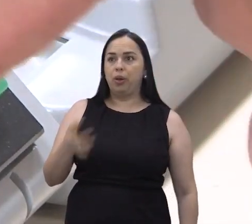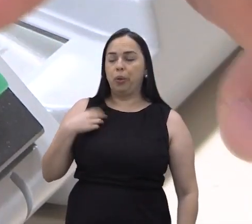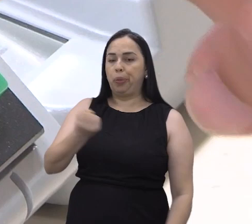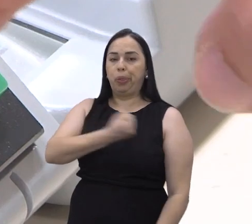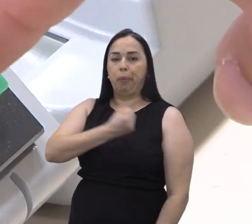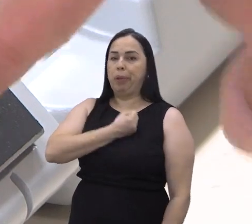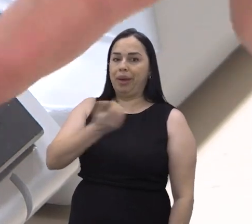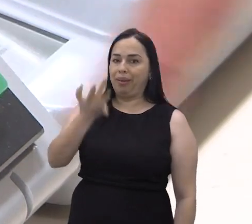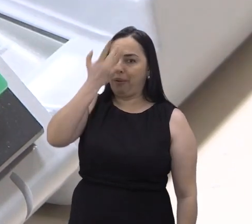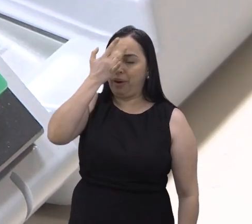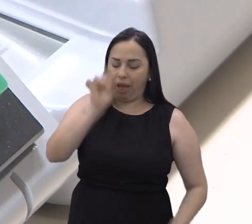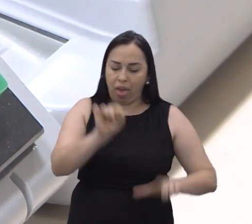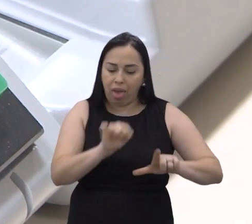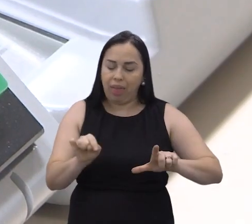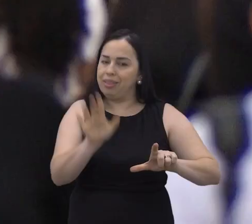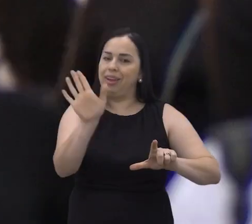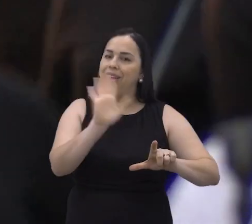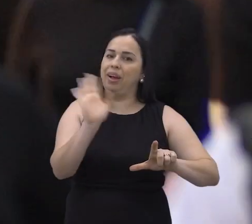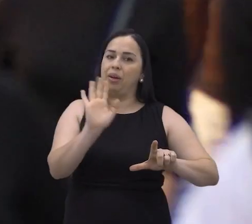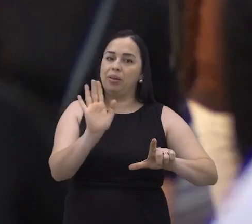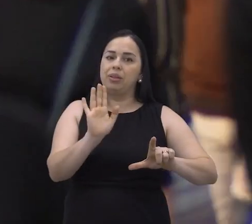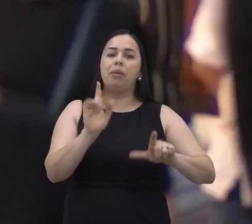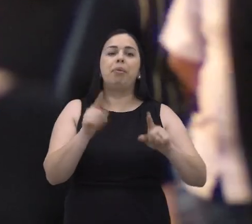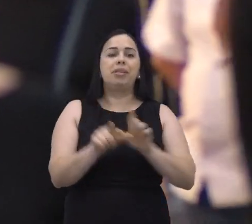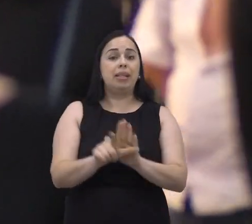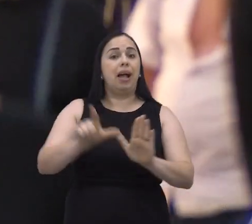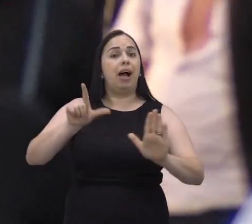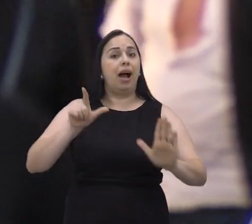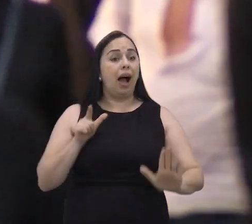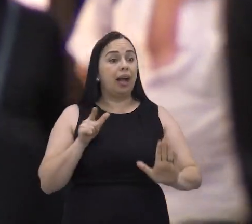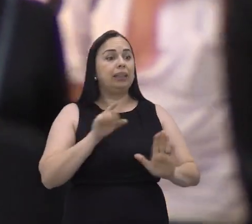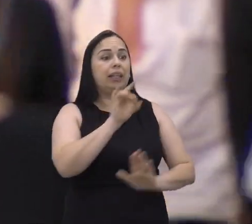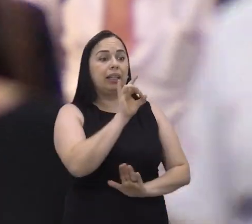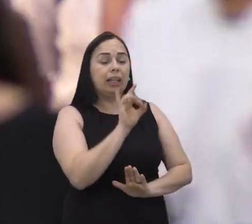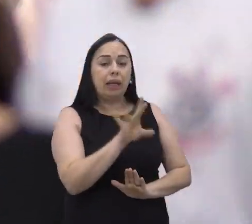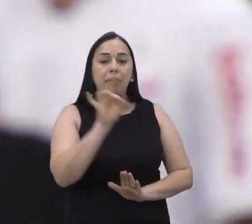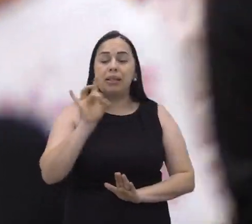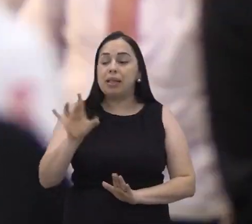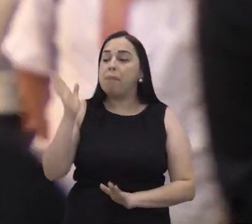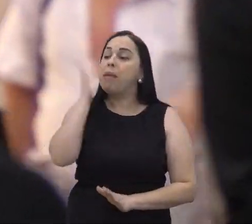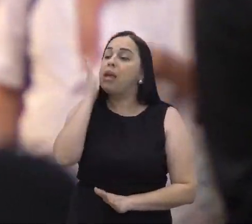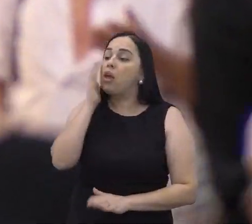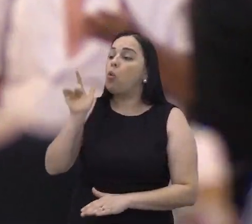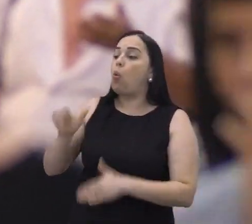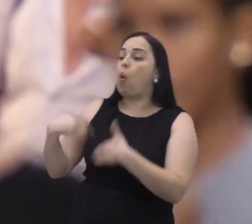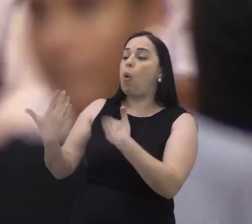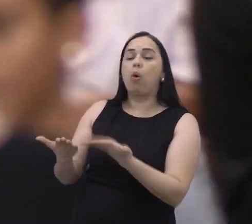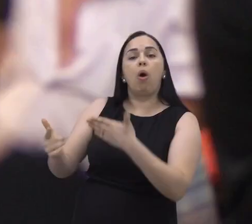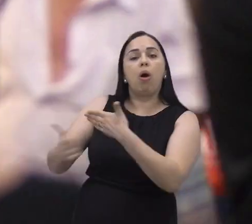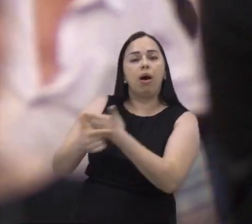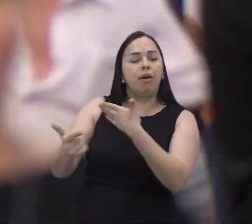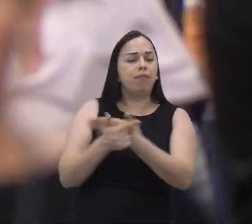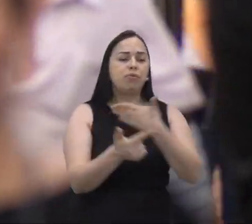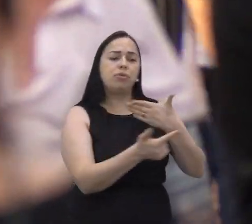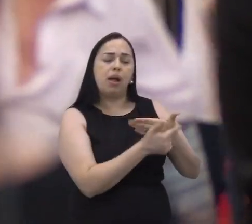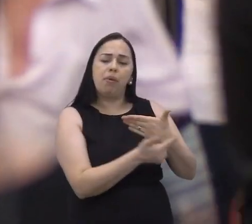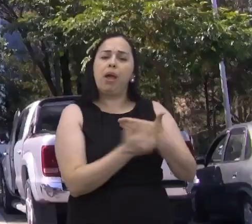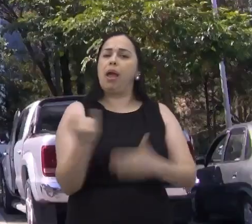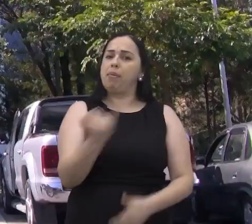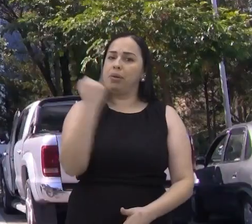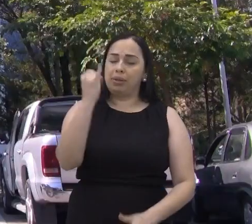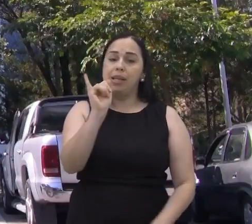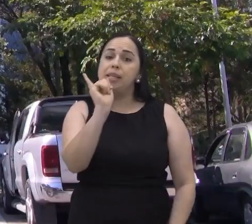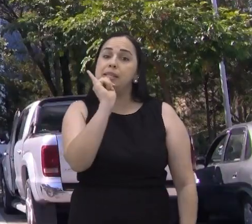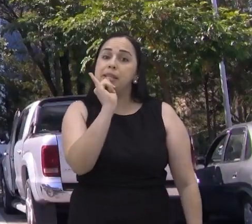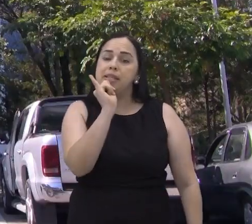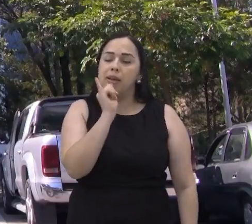decorar o número para colocar nas urnas. Conhecer as atribuições de cada cargo também é muito importante.